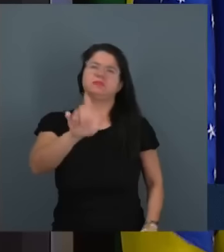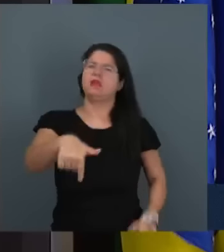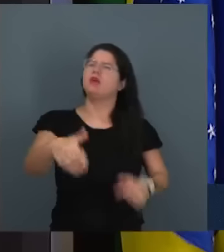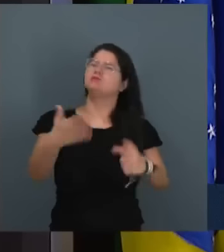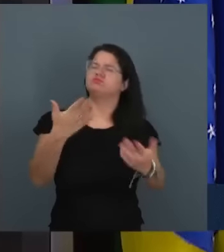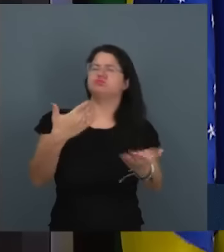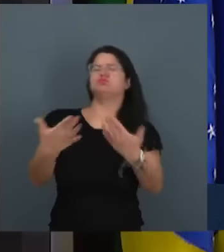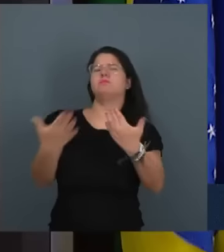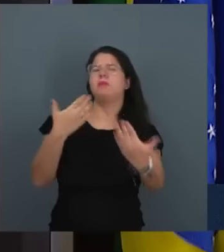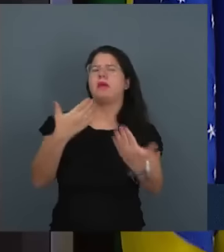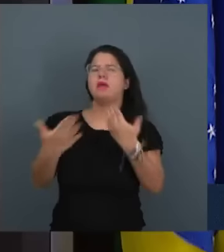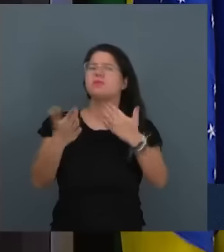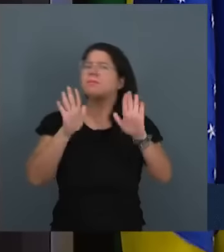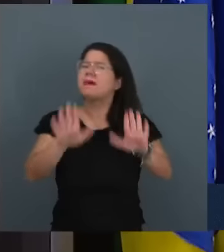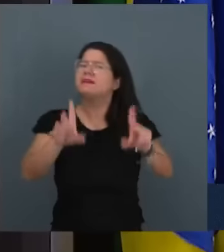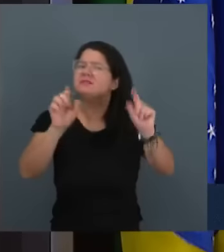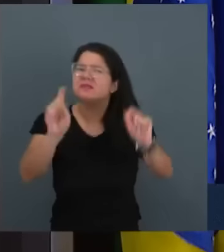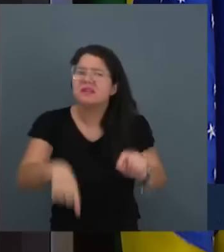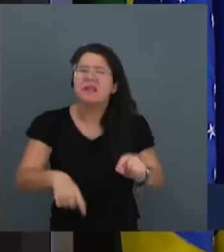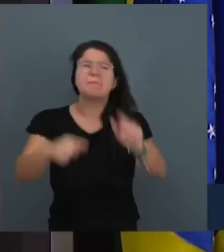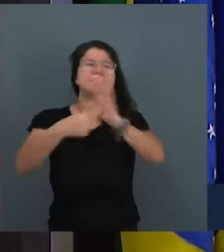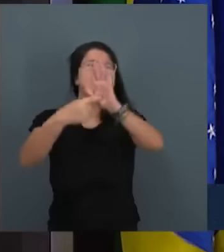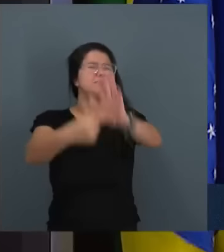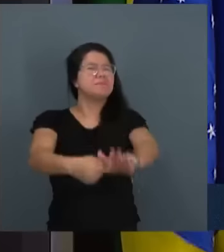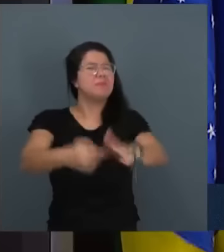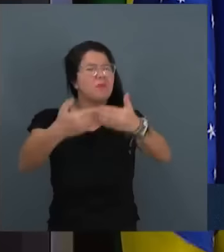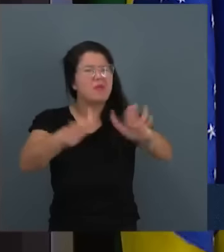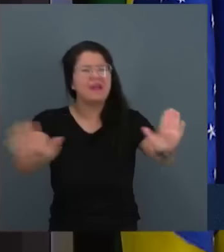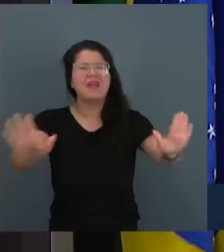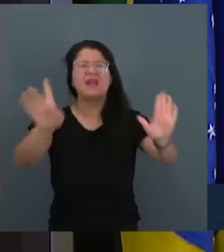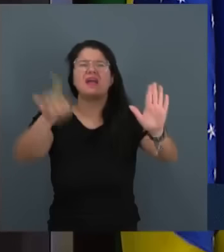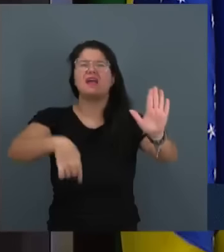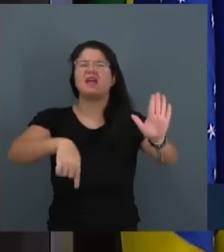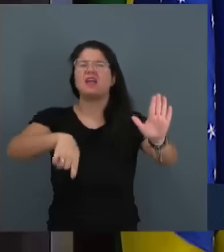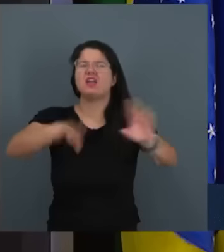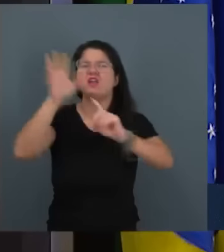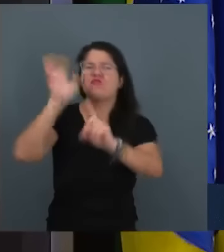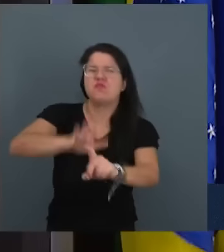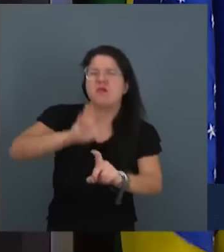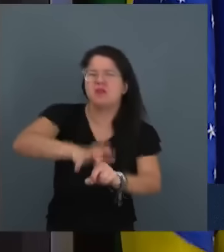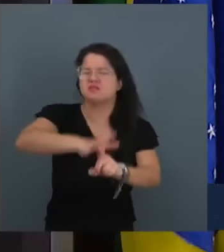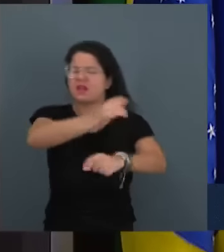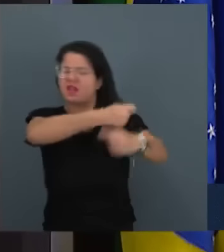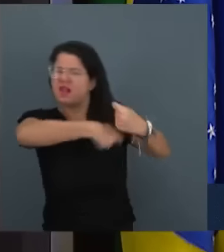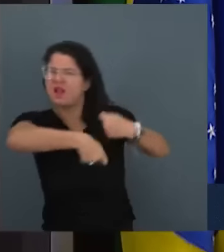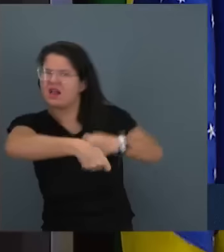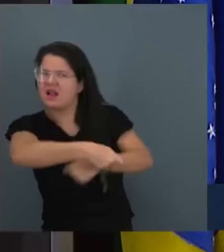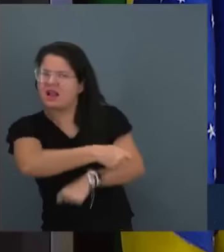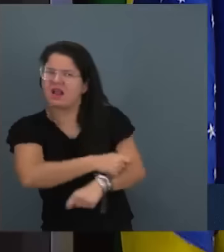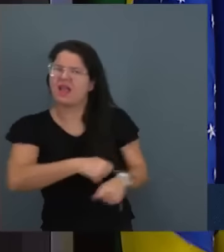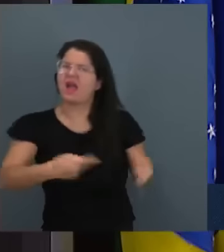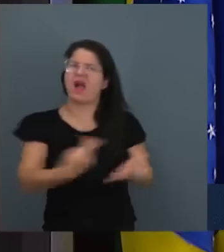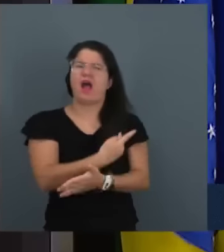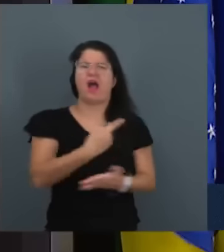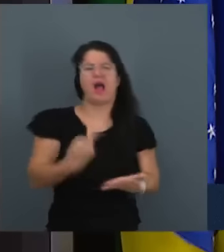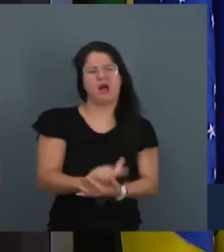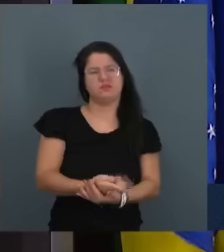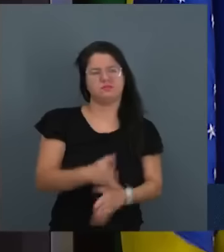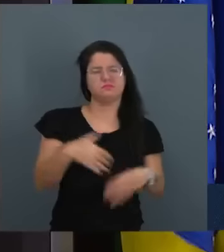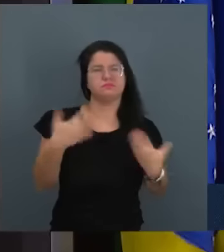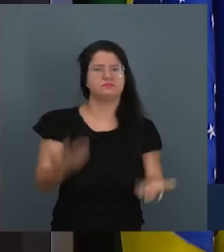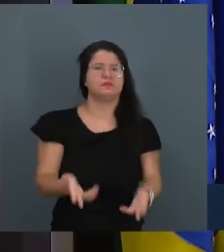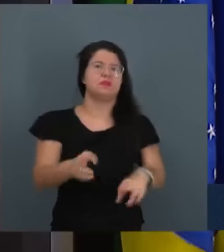ministro. Trata-se de um escancarado tráfico de influência. Por isso, apesar do recuo da